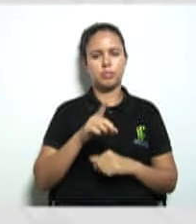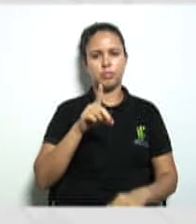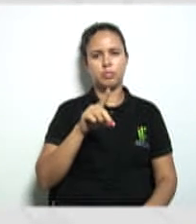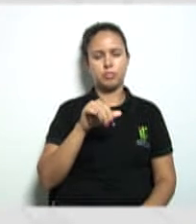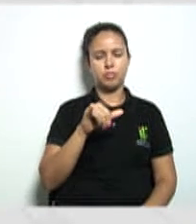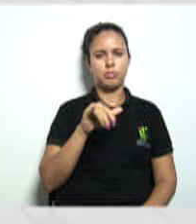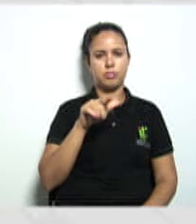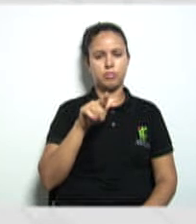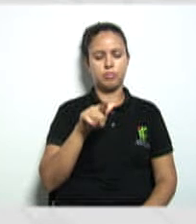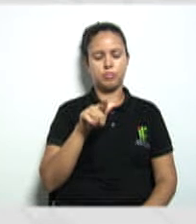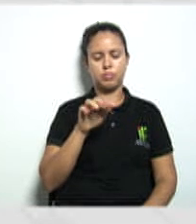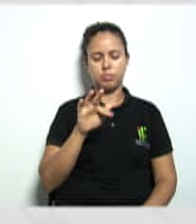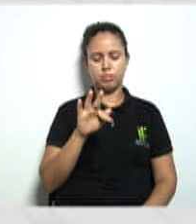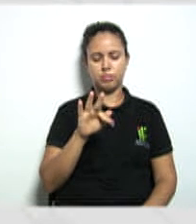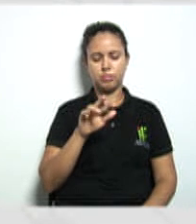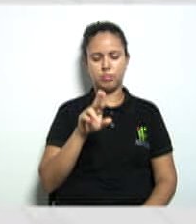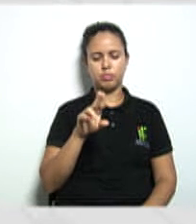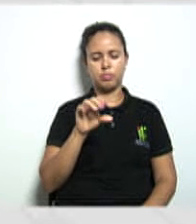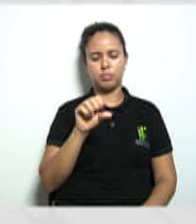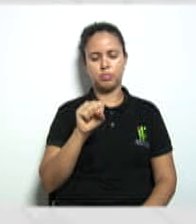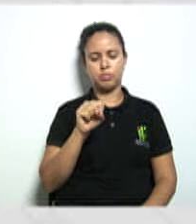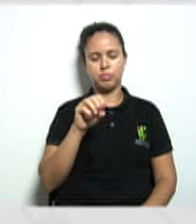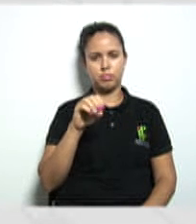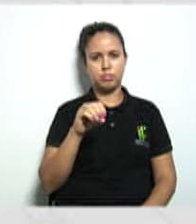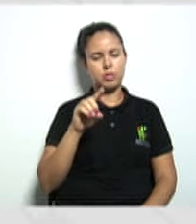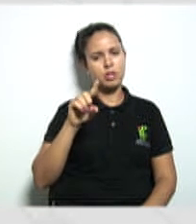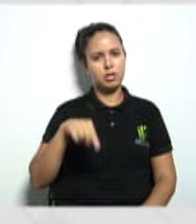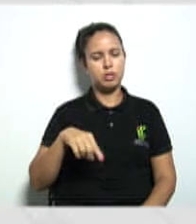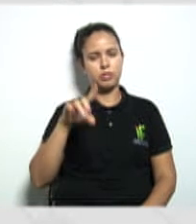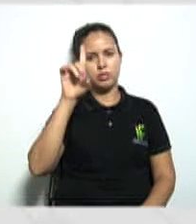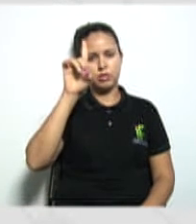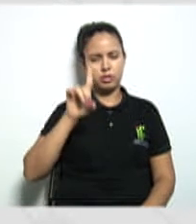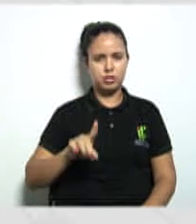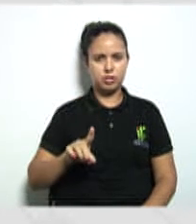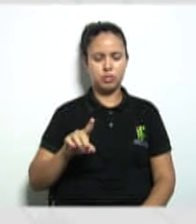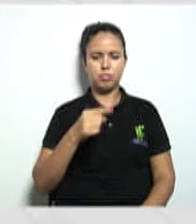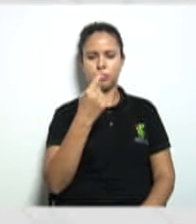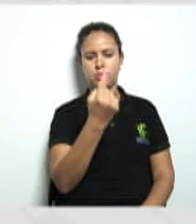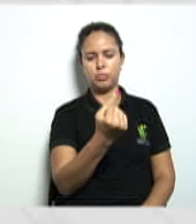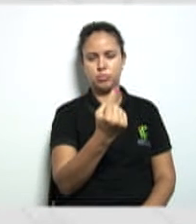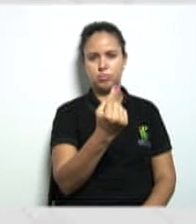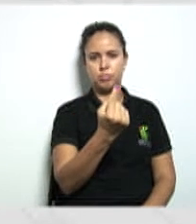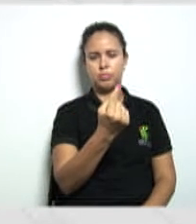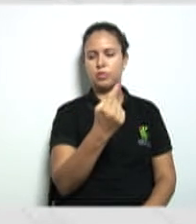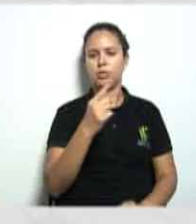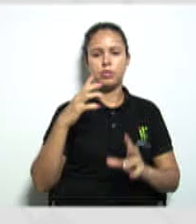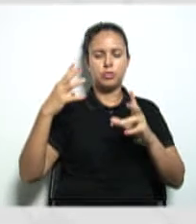Olha só, o direito difuso é um direito exercido por um e por todos,